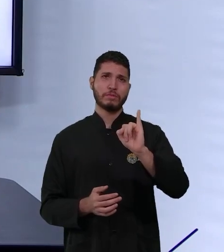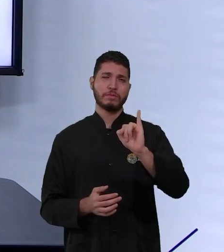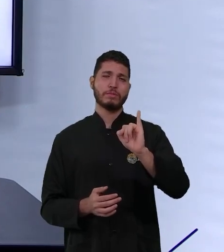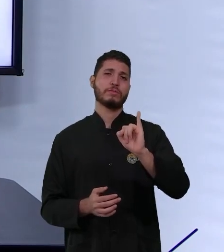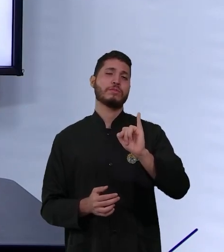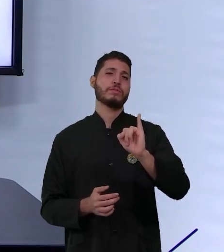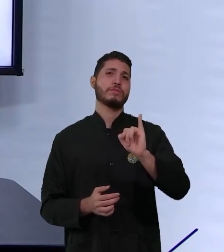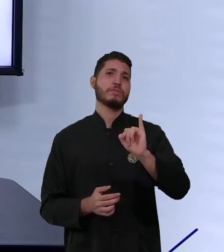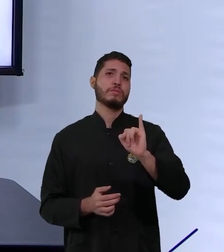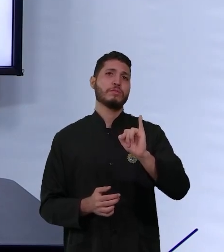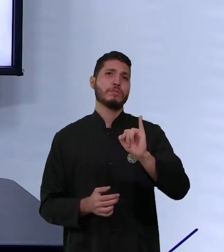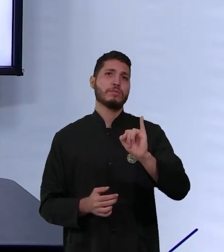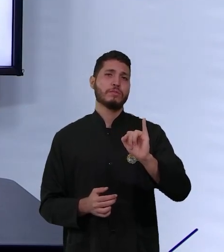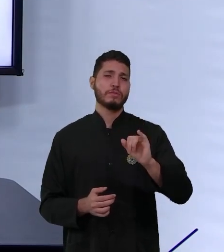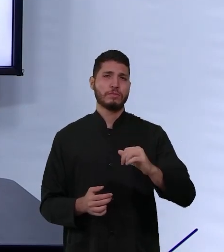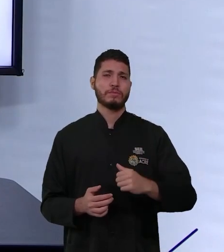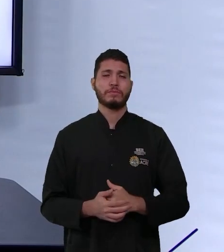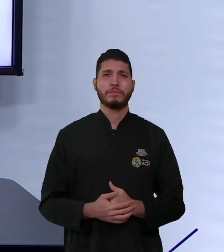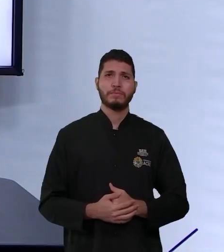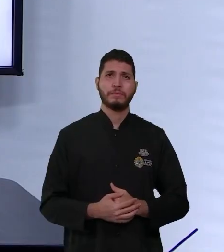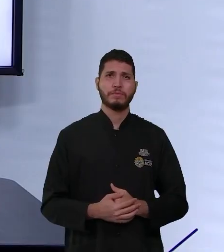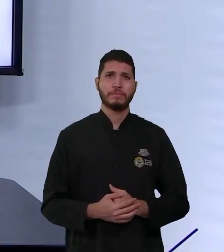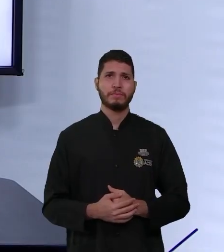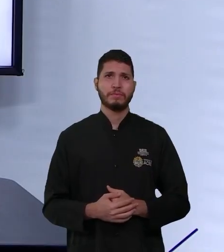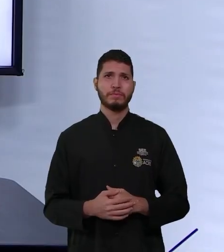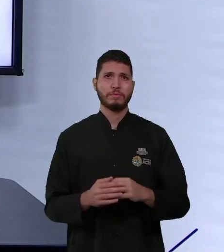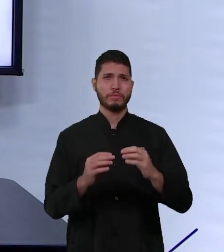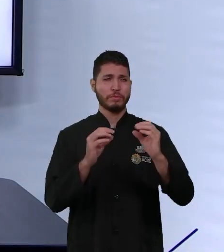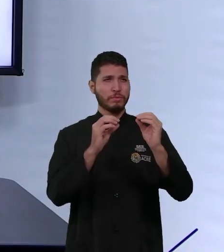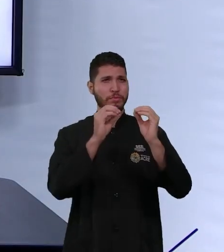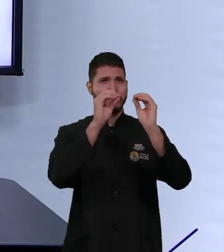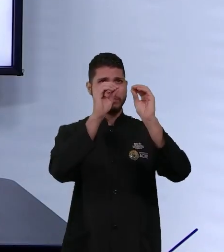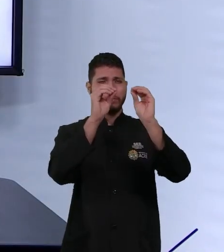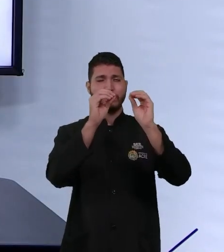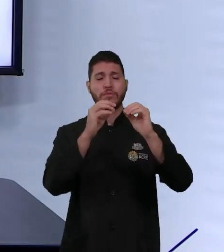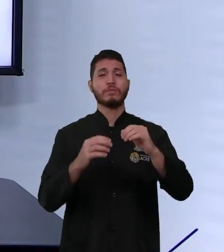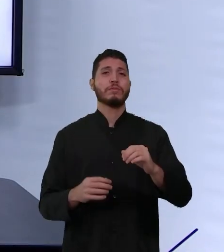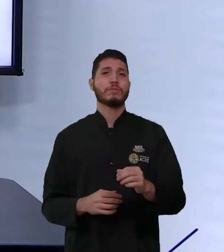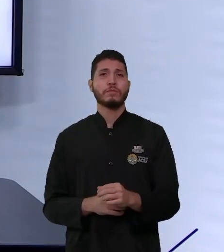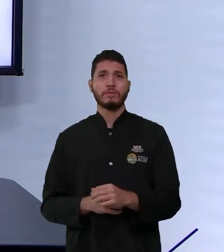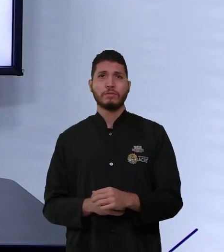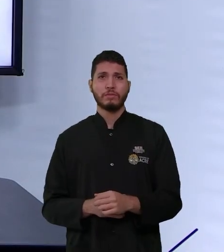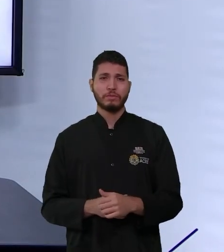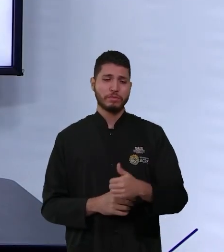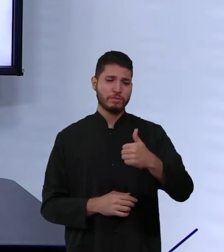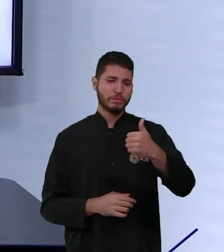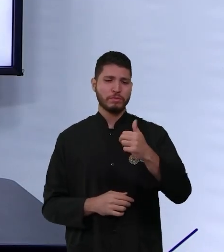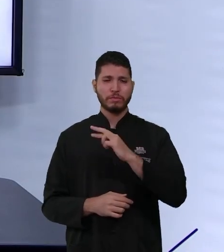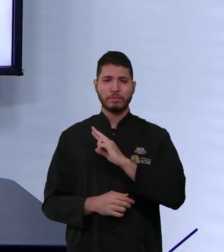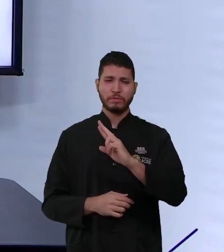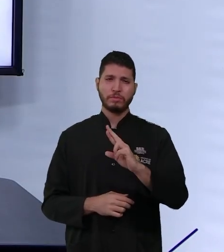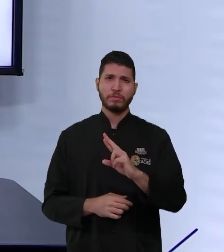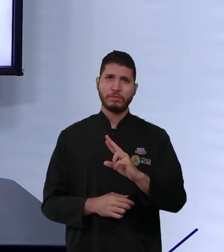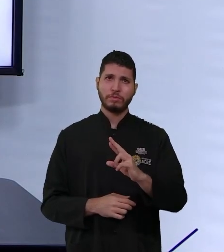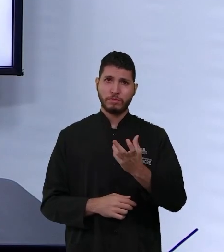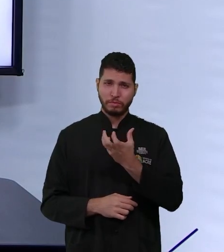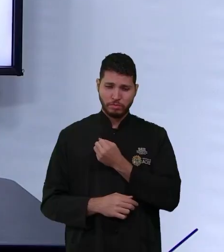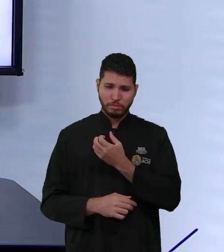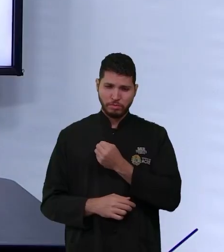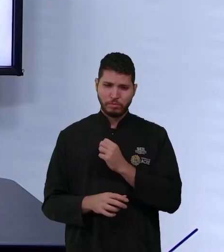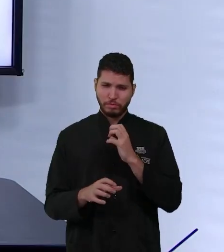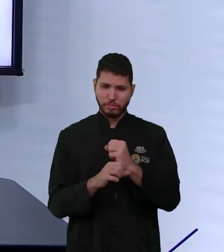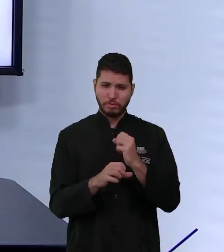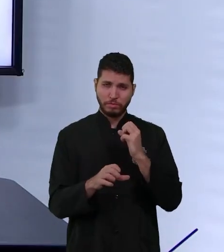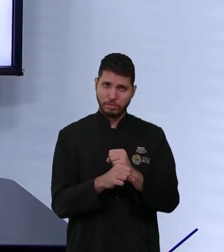multiplicação, ele sempre vai ser 1 mais i ou 1 menos i. Esse 1, ele representa o valor total. O i é